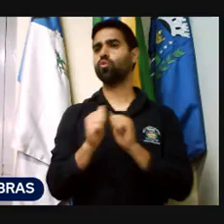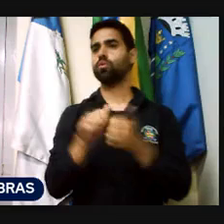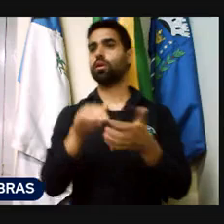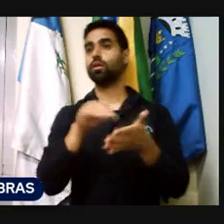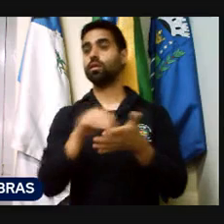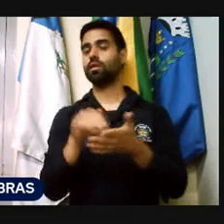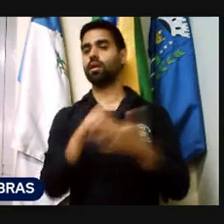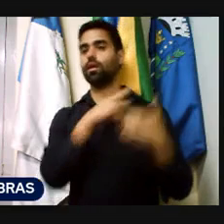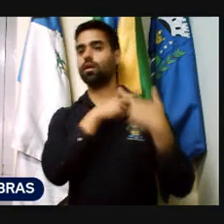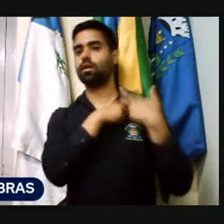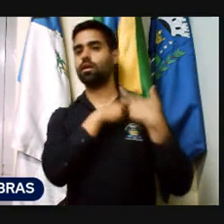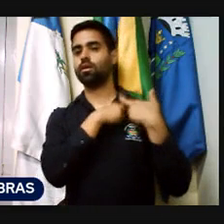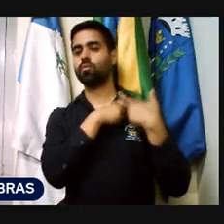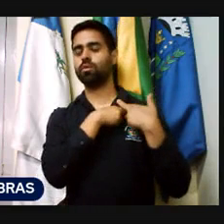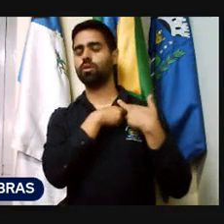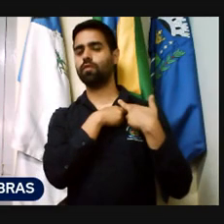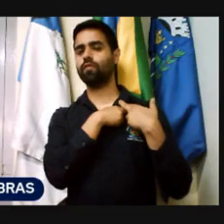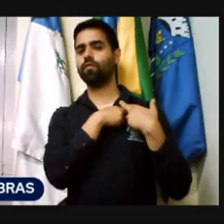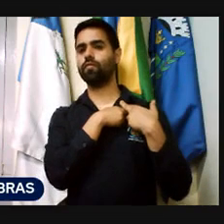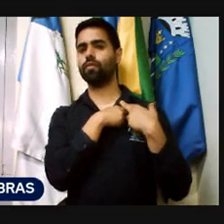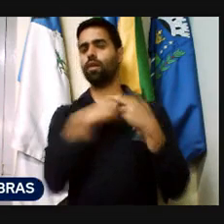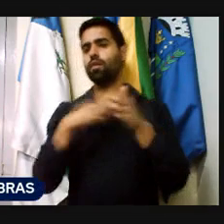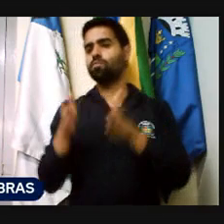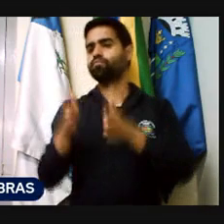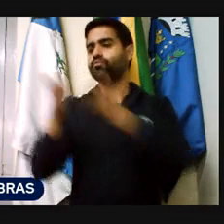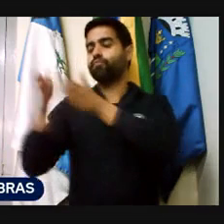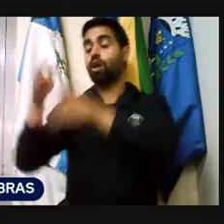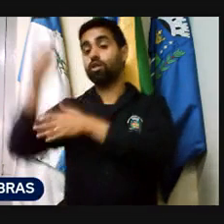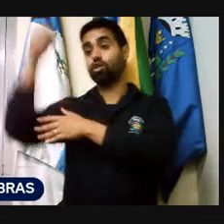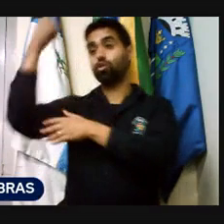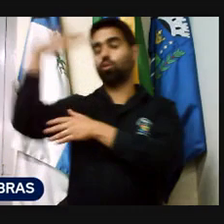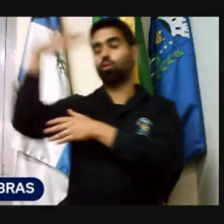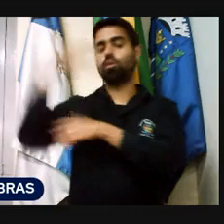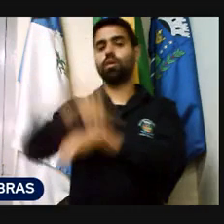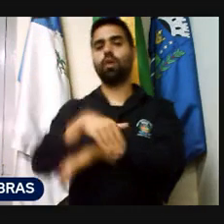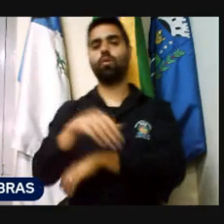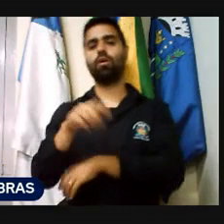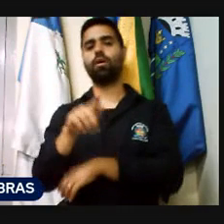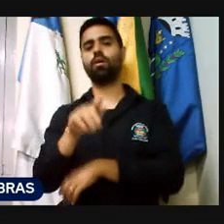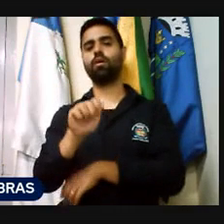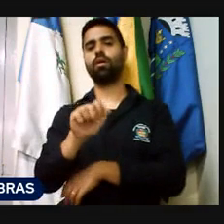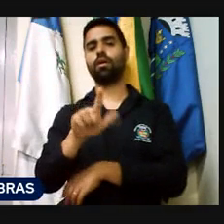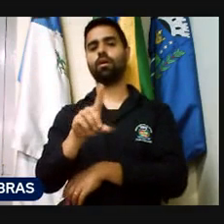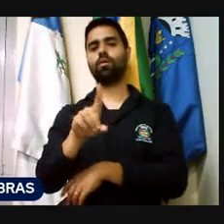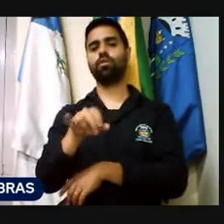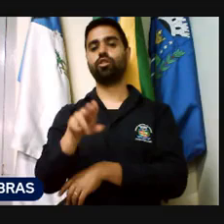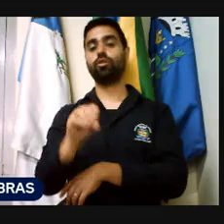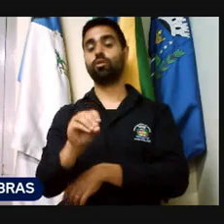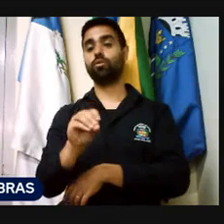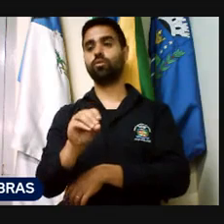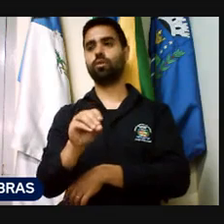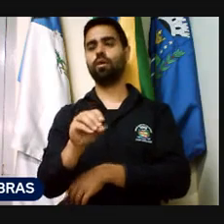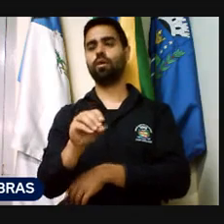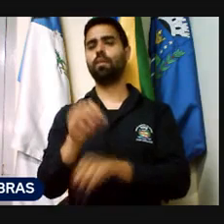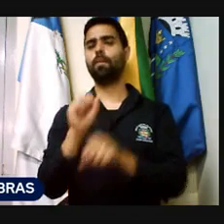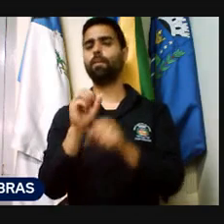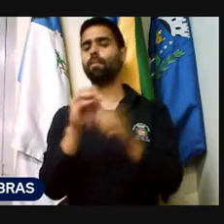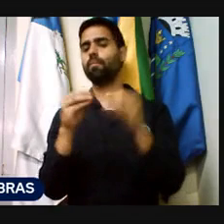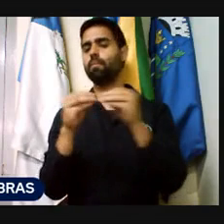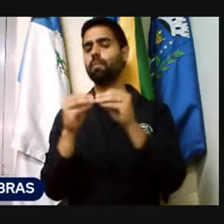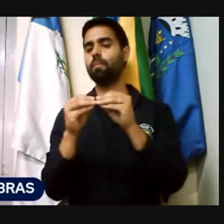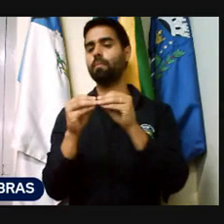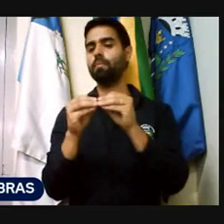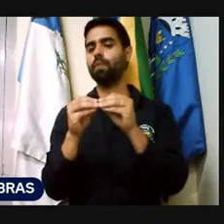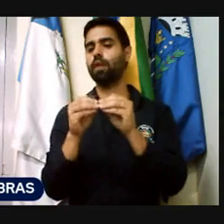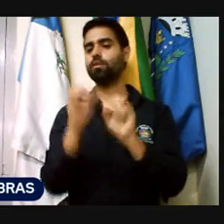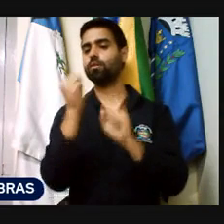secretaria responsável, a instalação de postes e luminárias na rua Galdino Mariano Pacheco, altura da zona industrial, no distrito de Barões